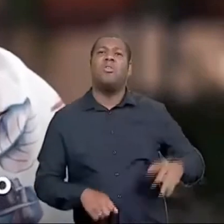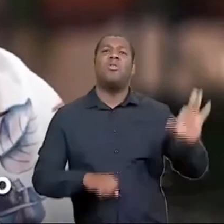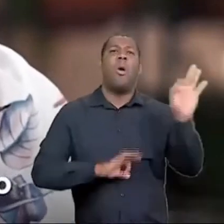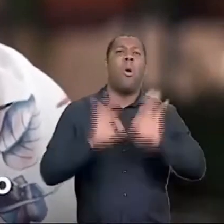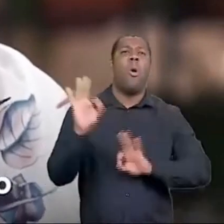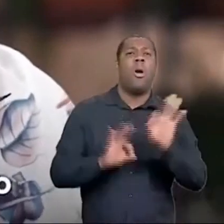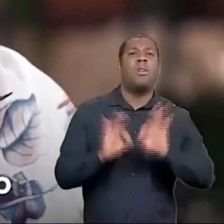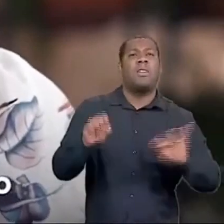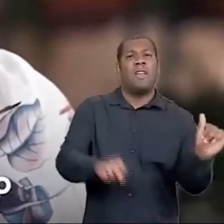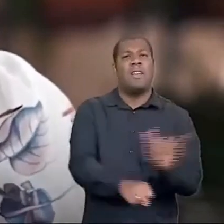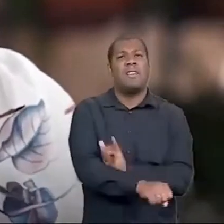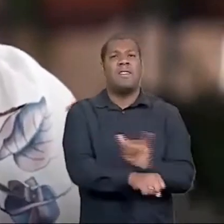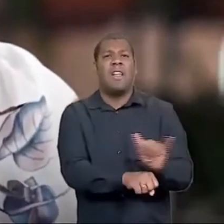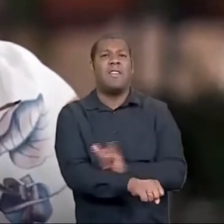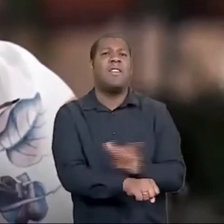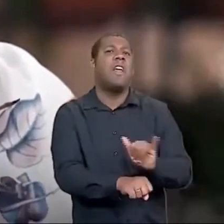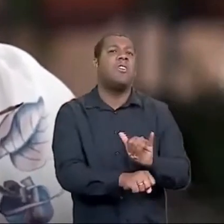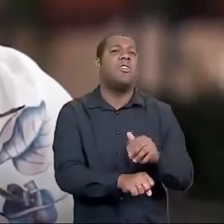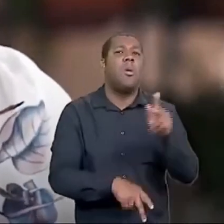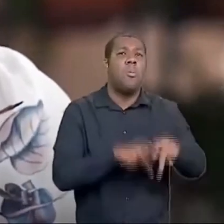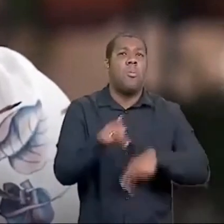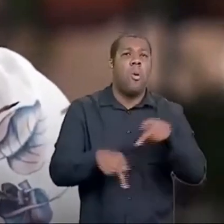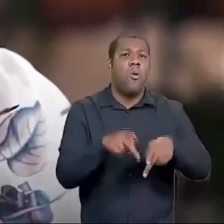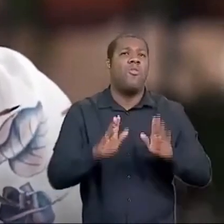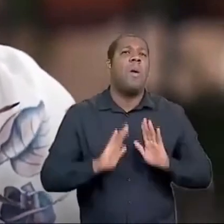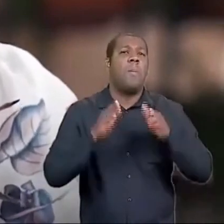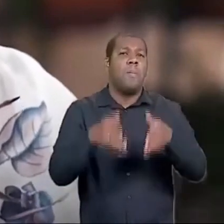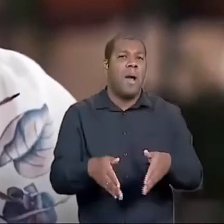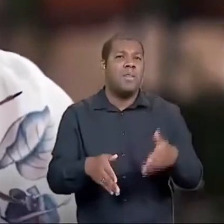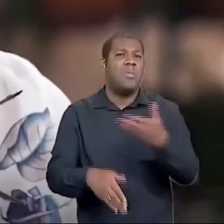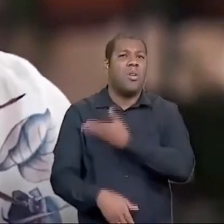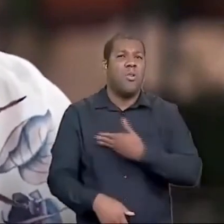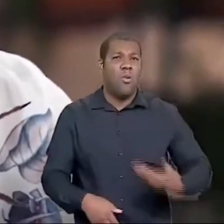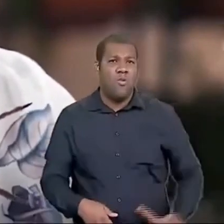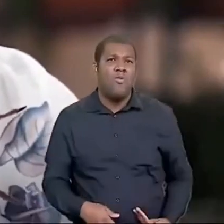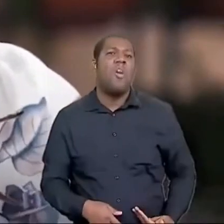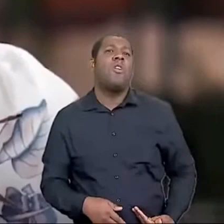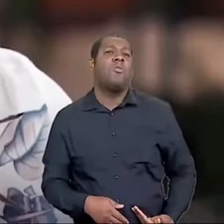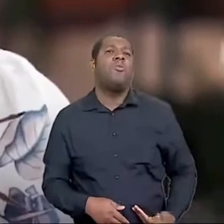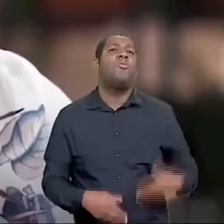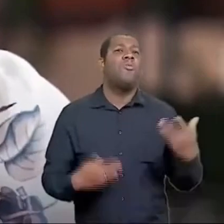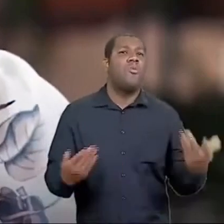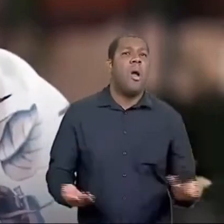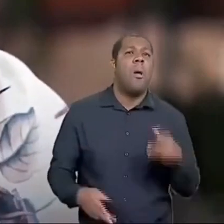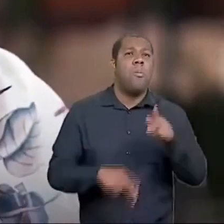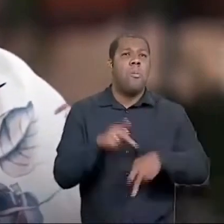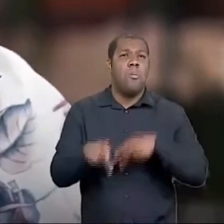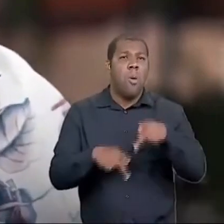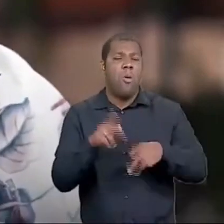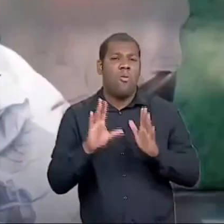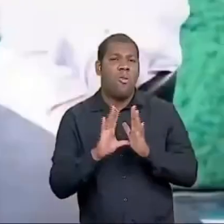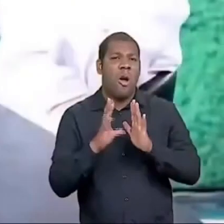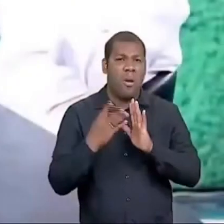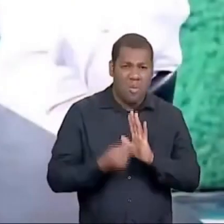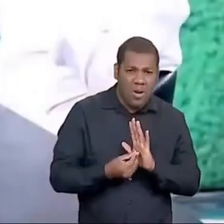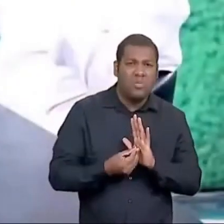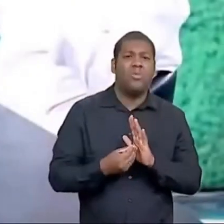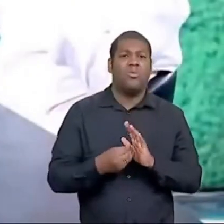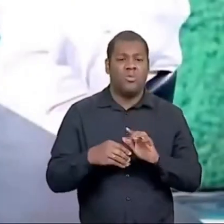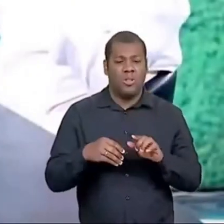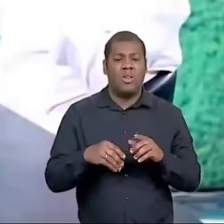participação popular do seu governo para os povos da Amazônia, para os povos da floresta, para os povos organizados.